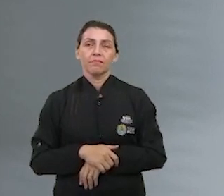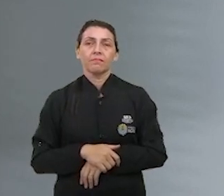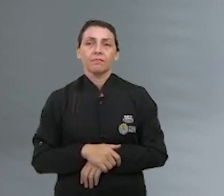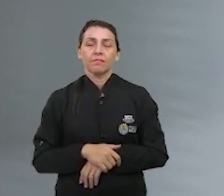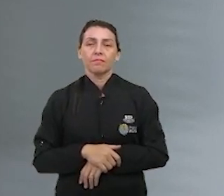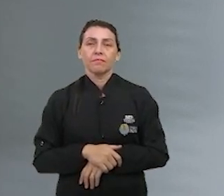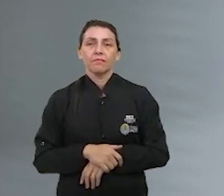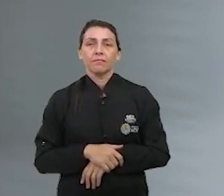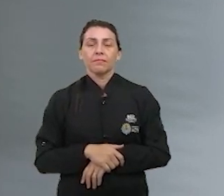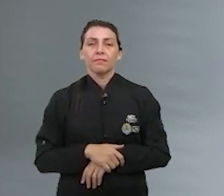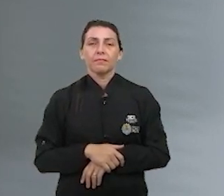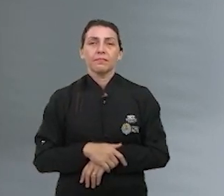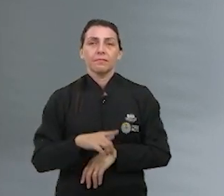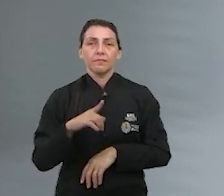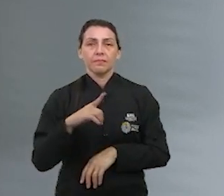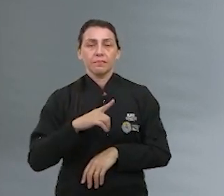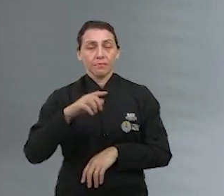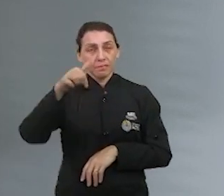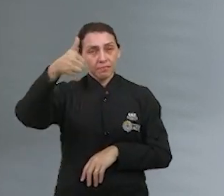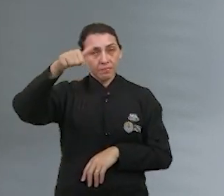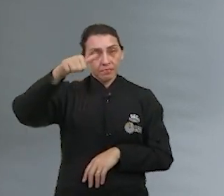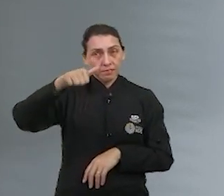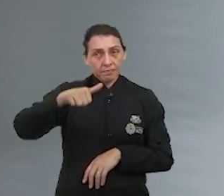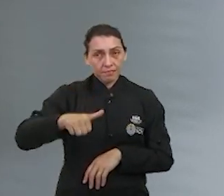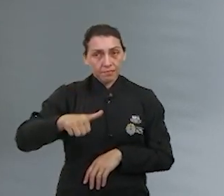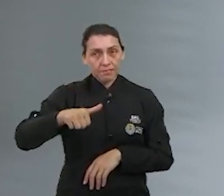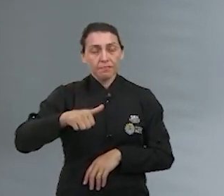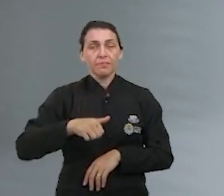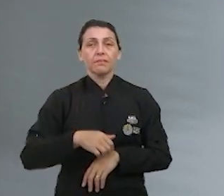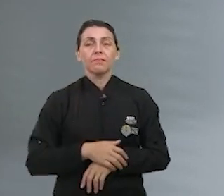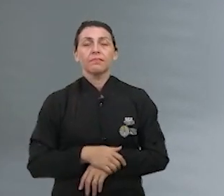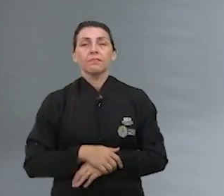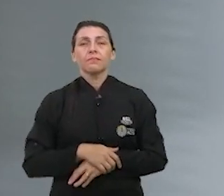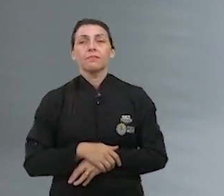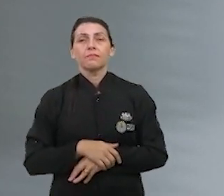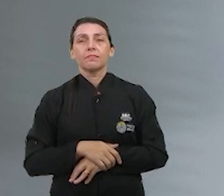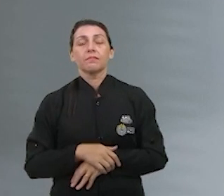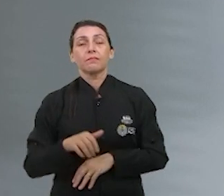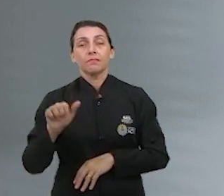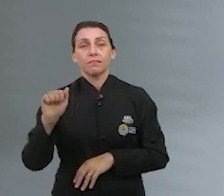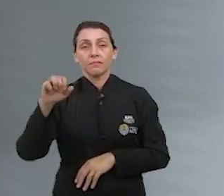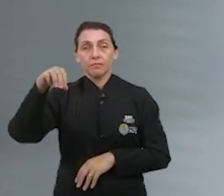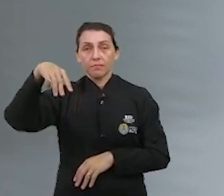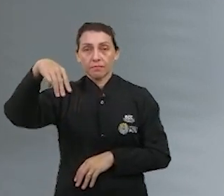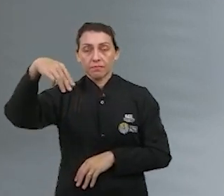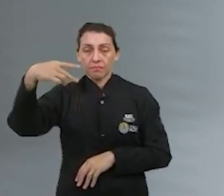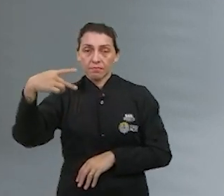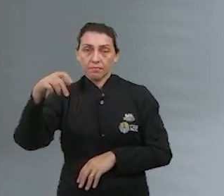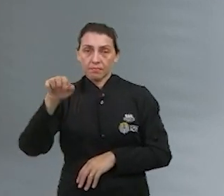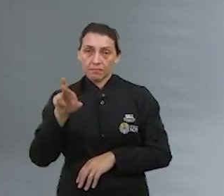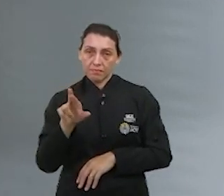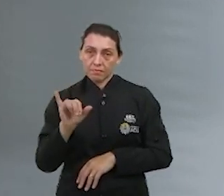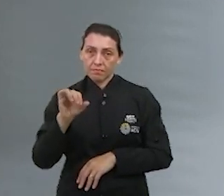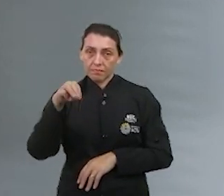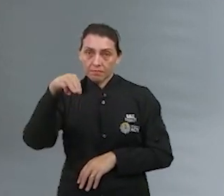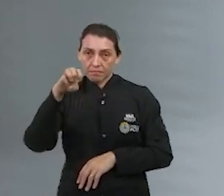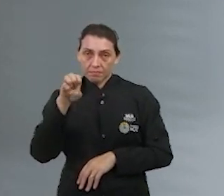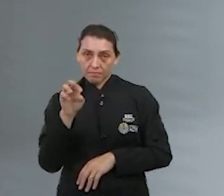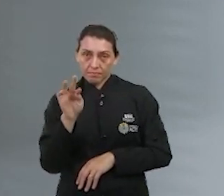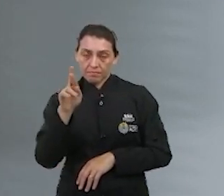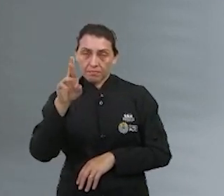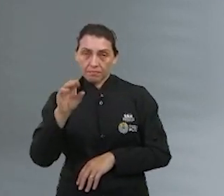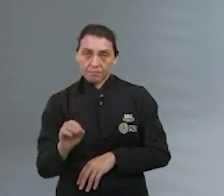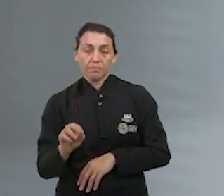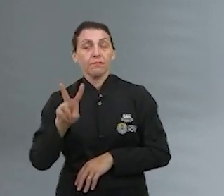é, no caso, que é um resistor. Então, a gente tem que analisar o amperímetro em série com a lâmpada